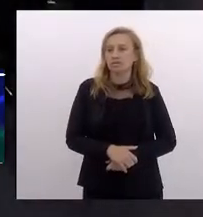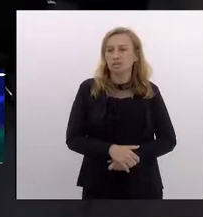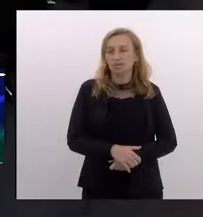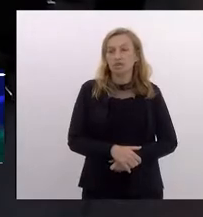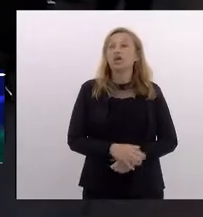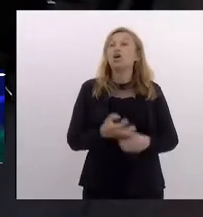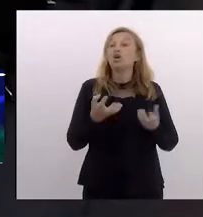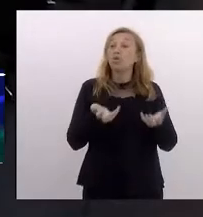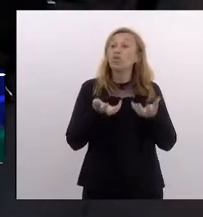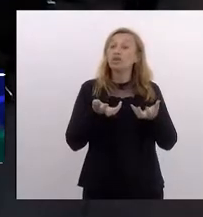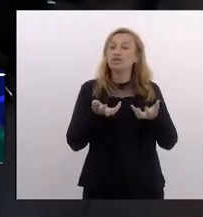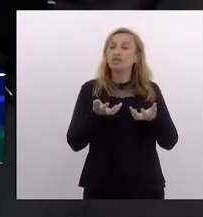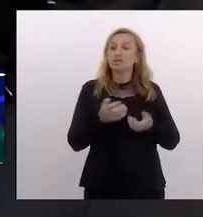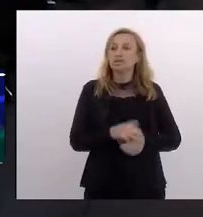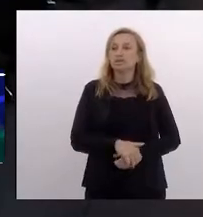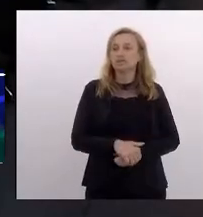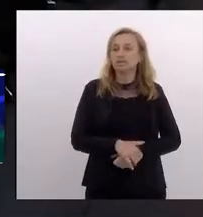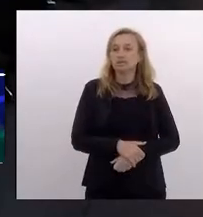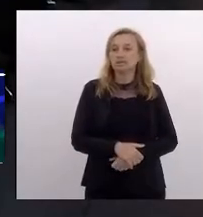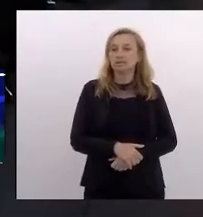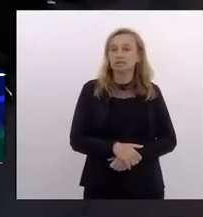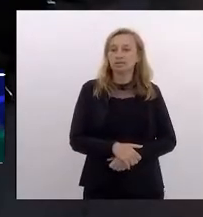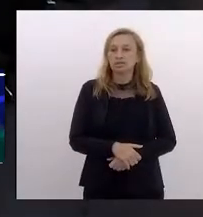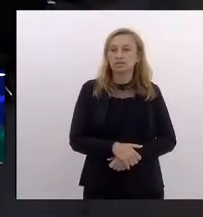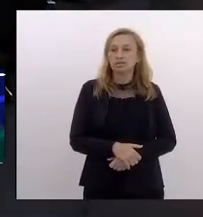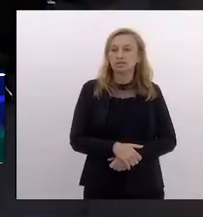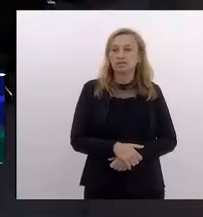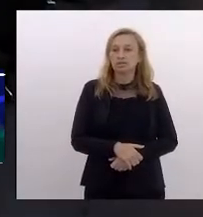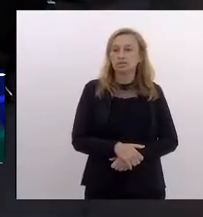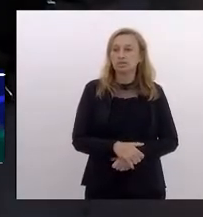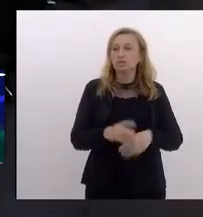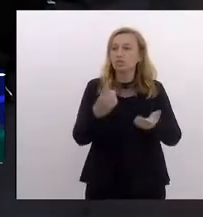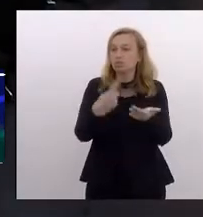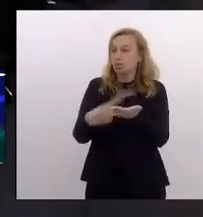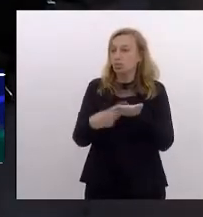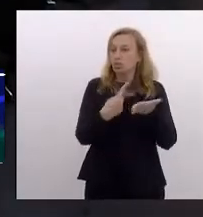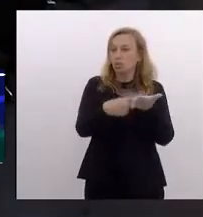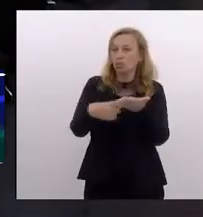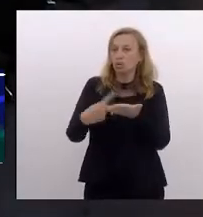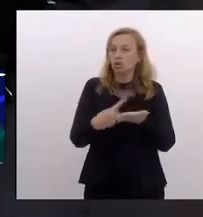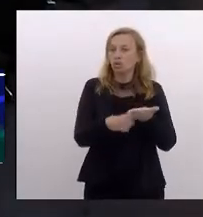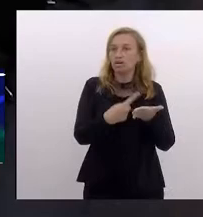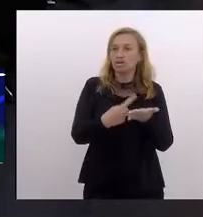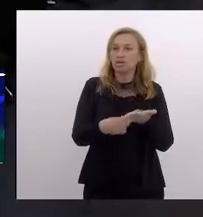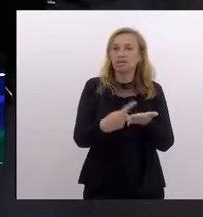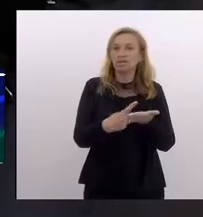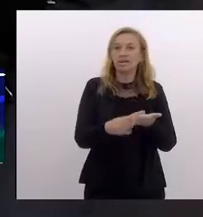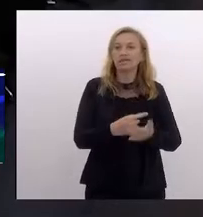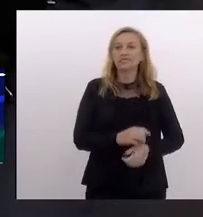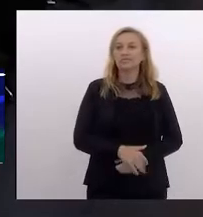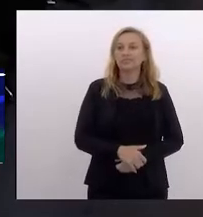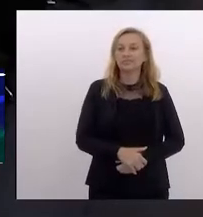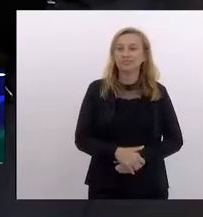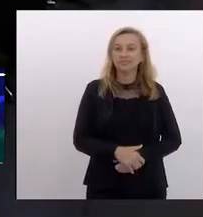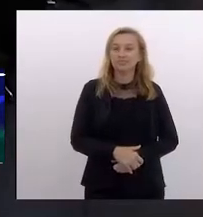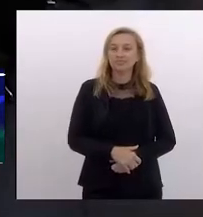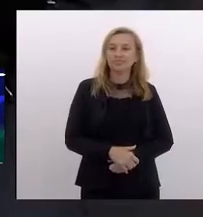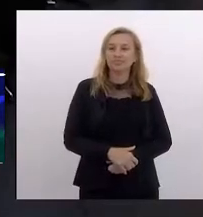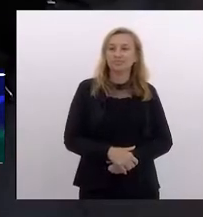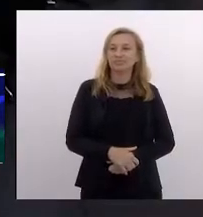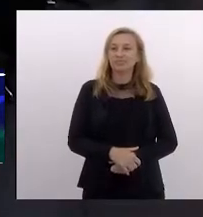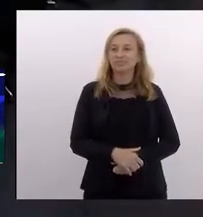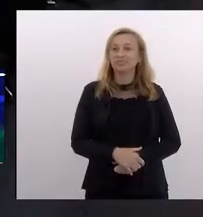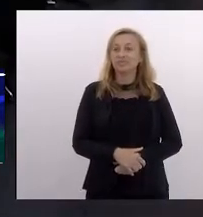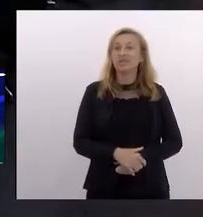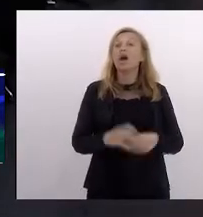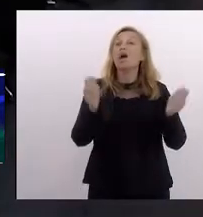e eu queria eu queria acordar com os inscritos se Há